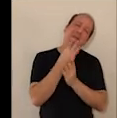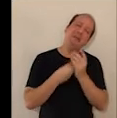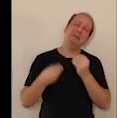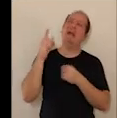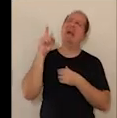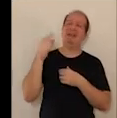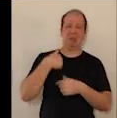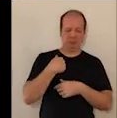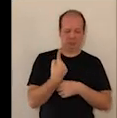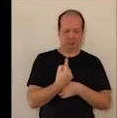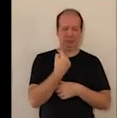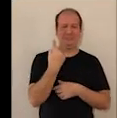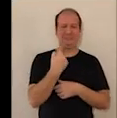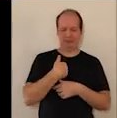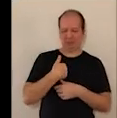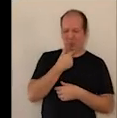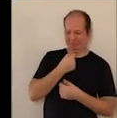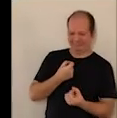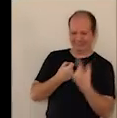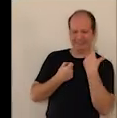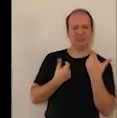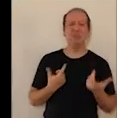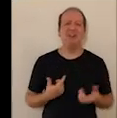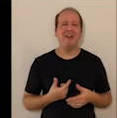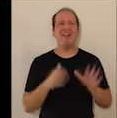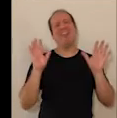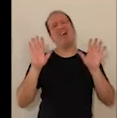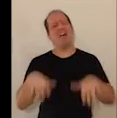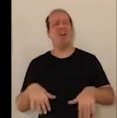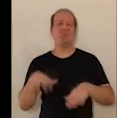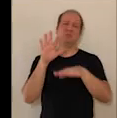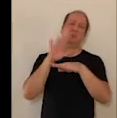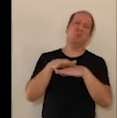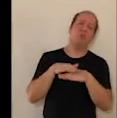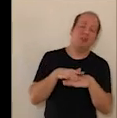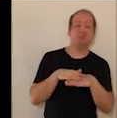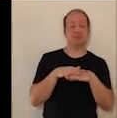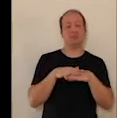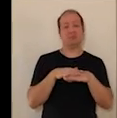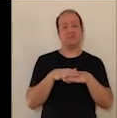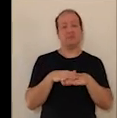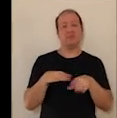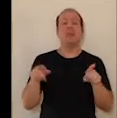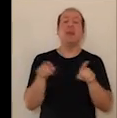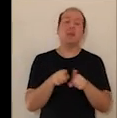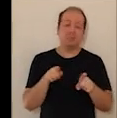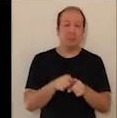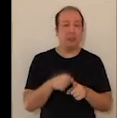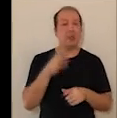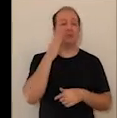ficar sozinha com um estranho? Ah, está doente, fraco. E é um amigo muito